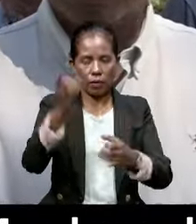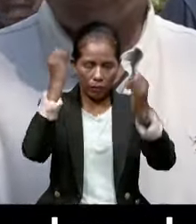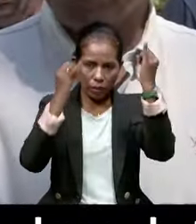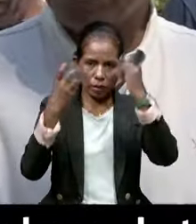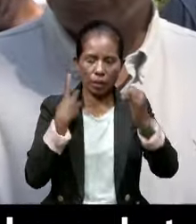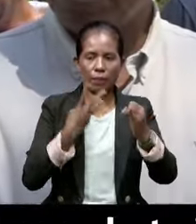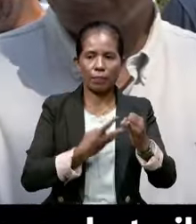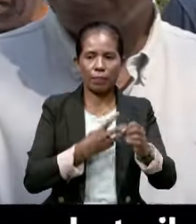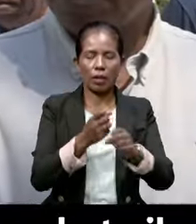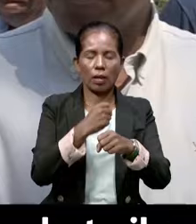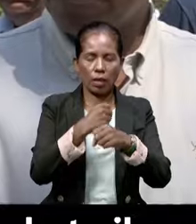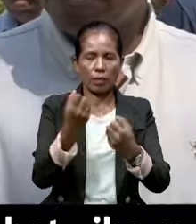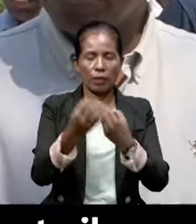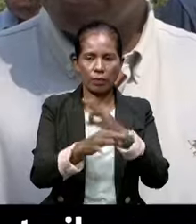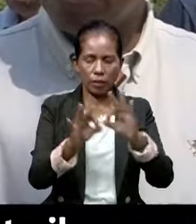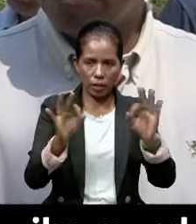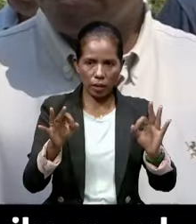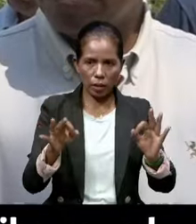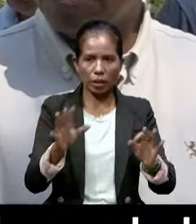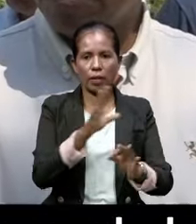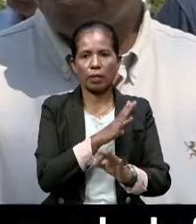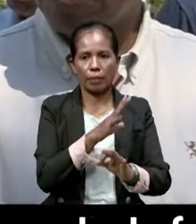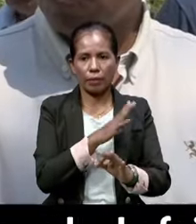musami, halau tiana, hindi,